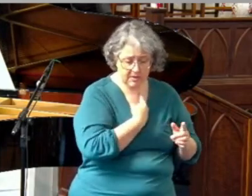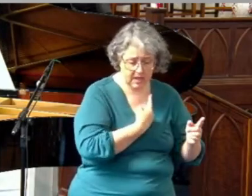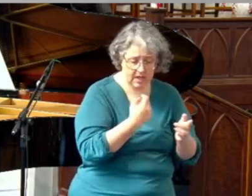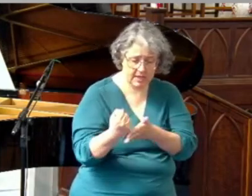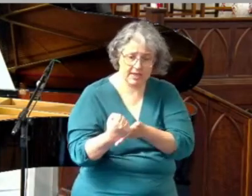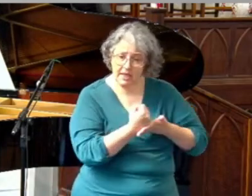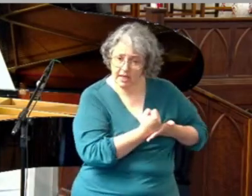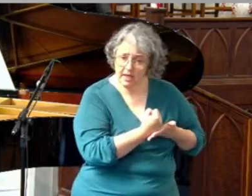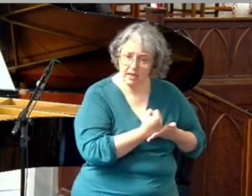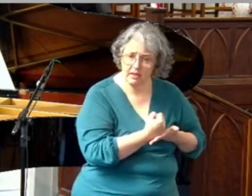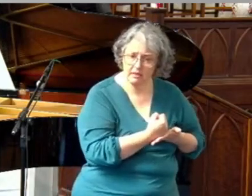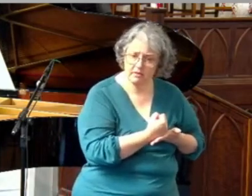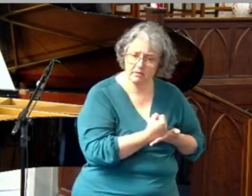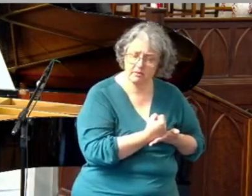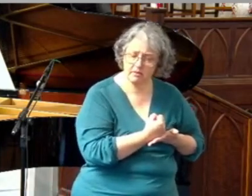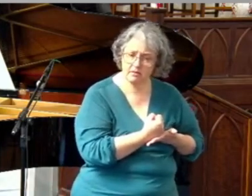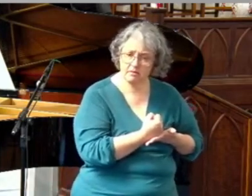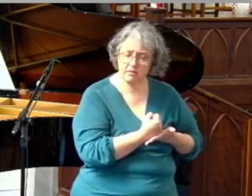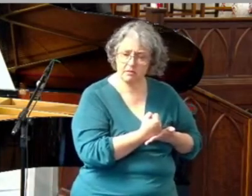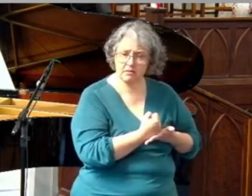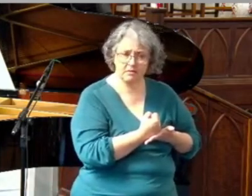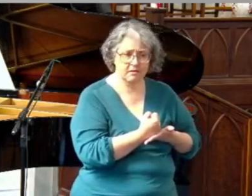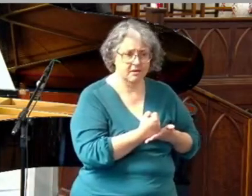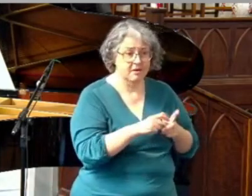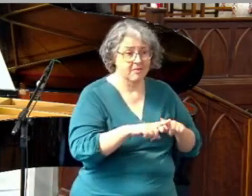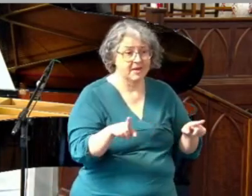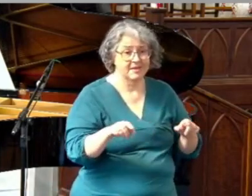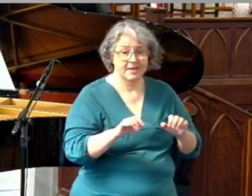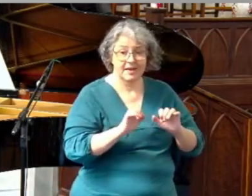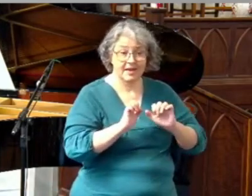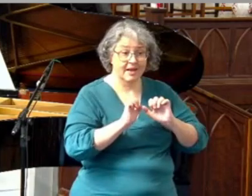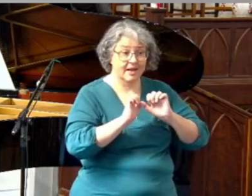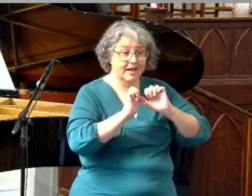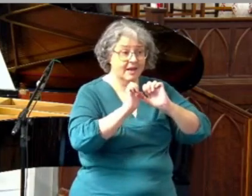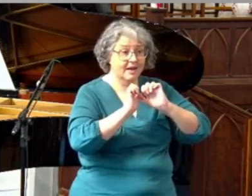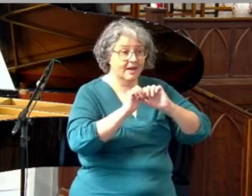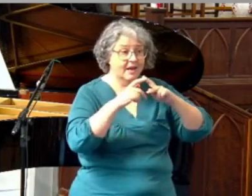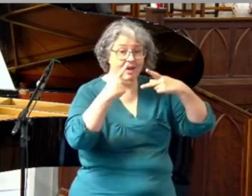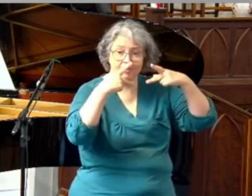Evangelho do Cristo morto, ressurreto,